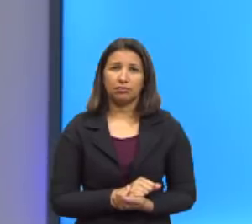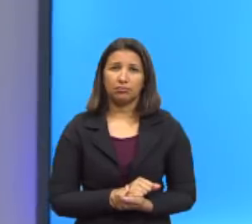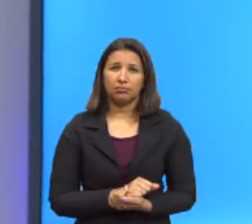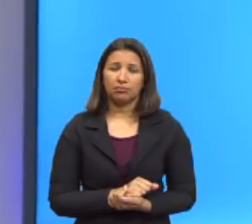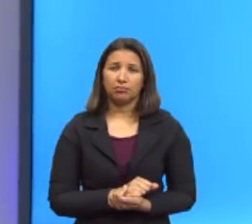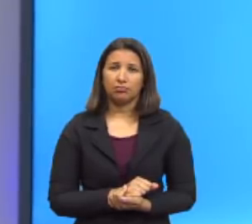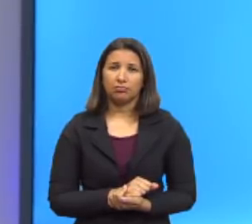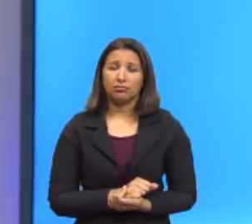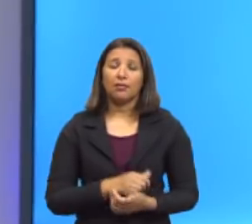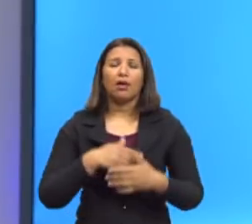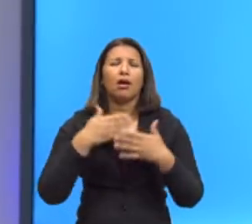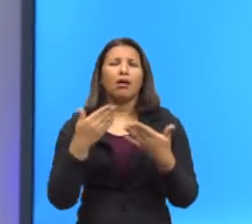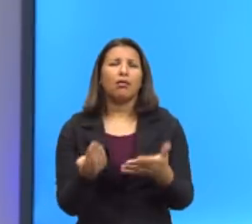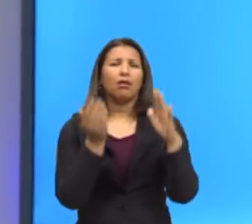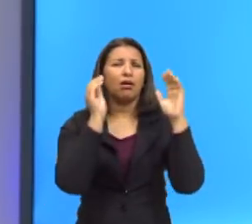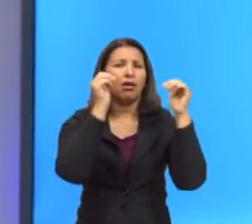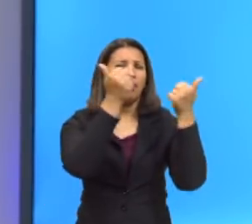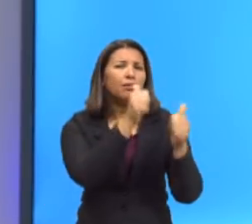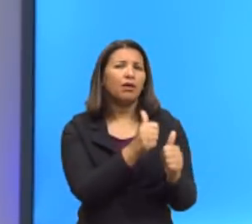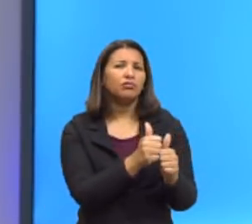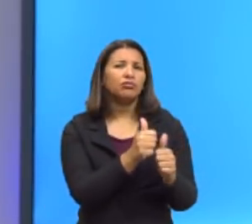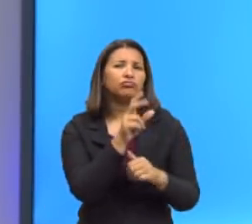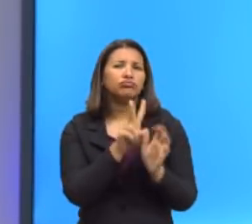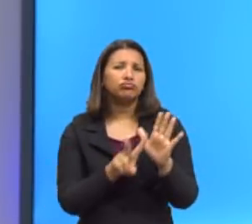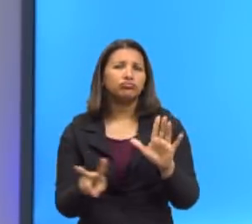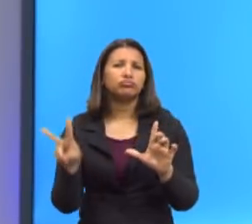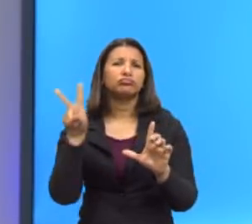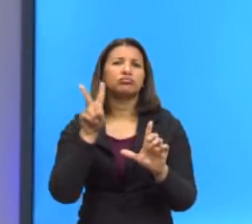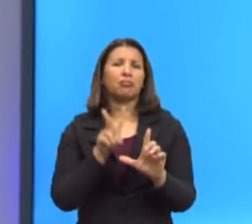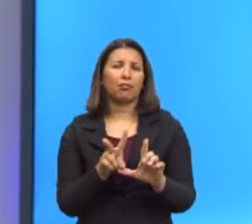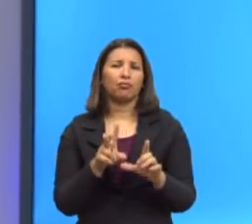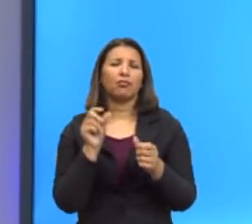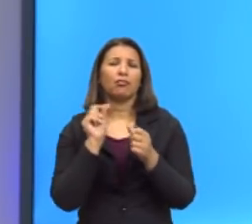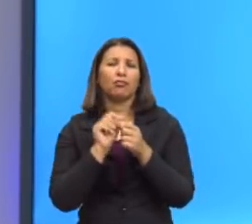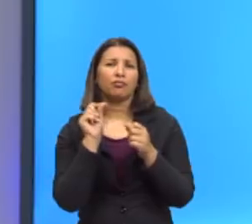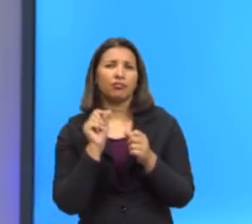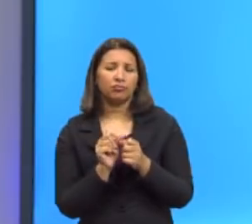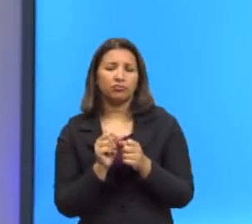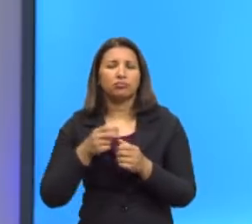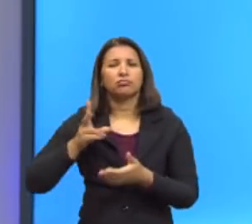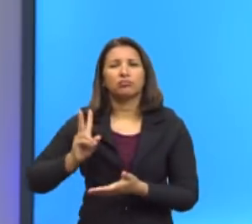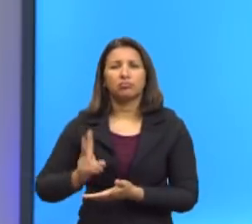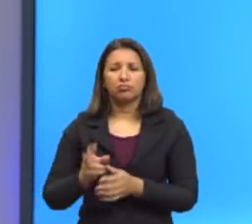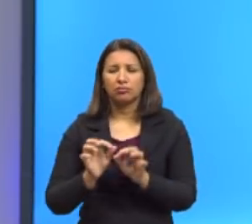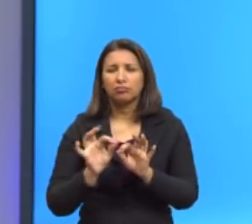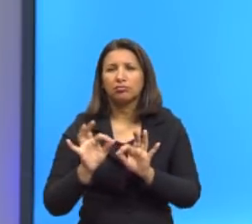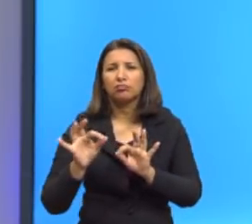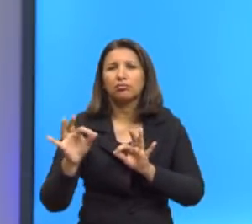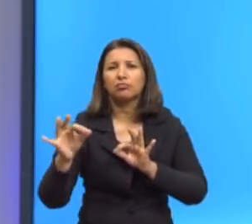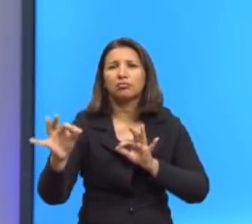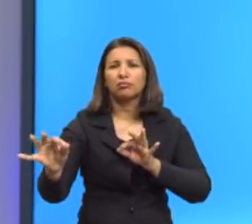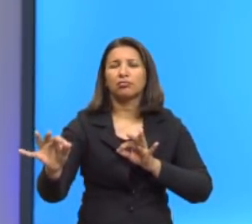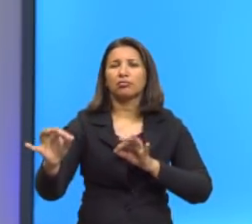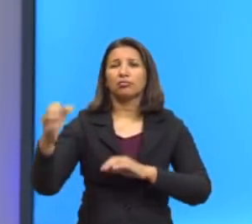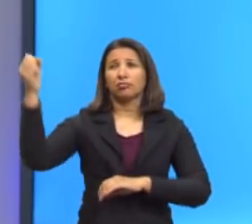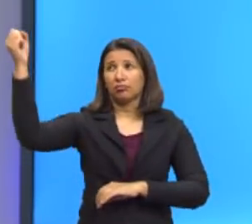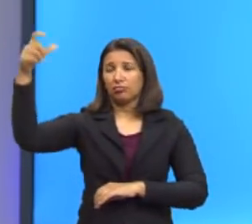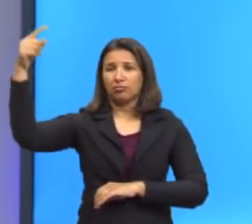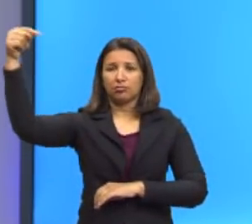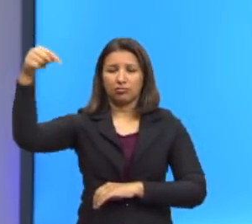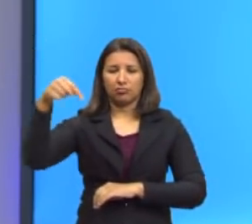E a imagem virtual? Né? A imagem virtual formada pelos prolongamentos dos raios